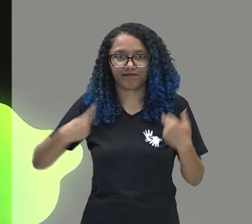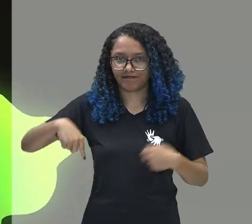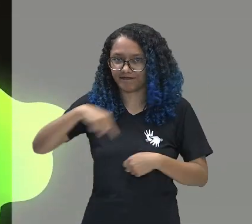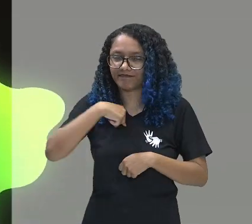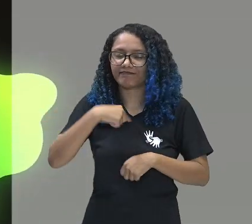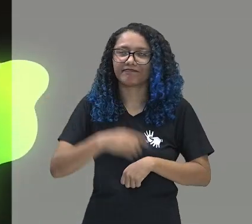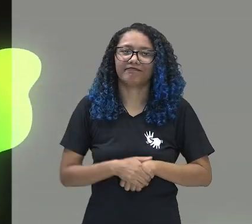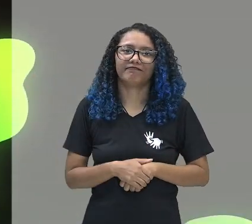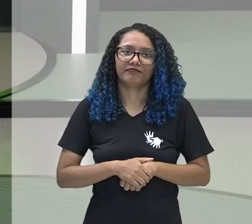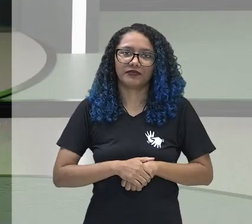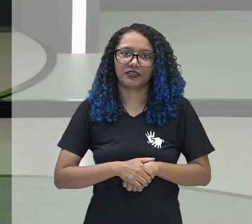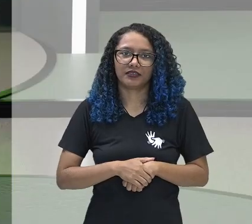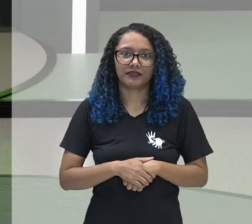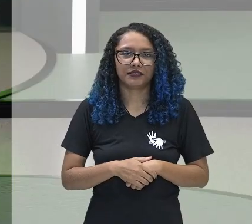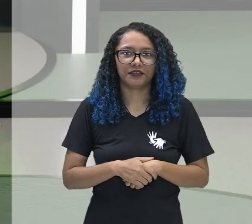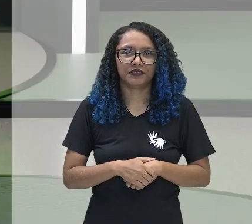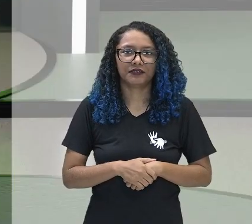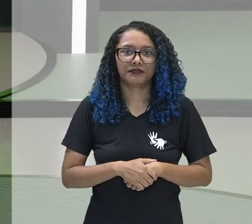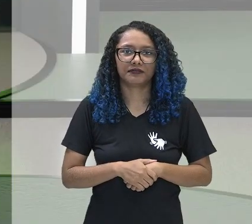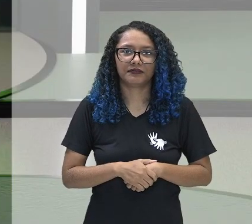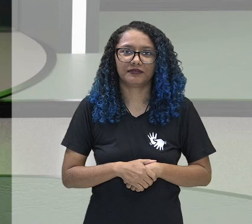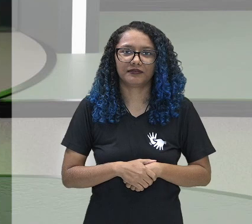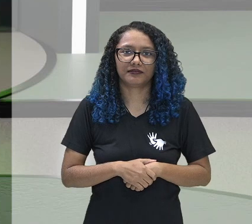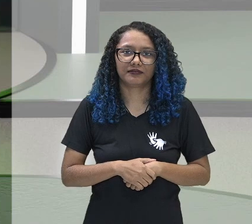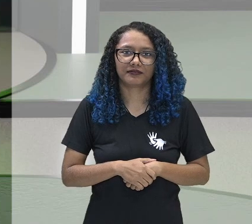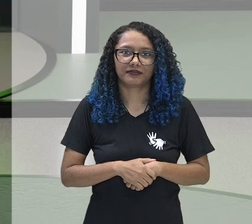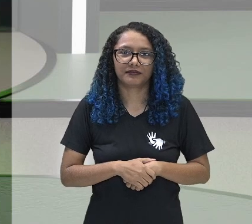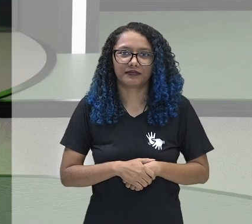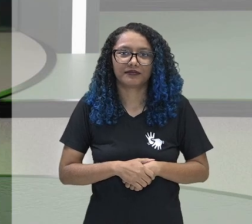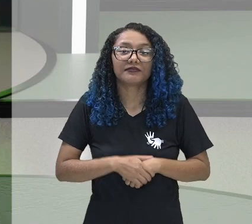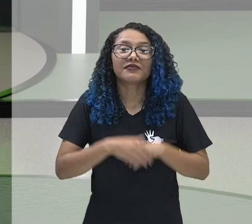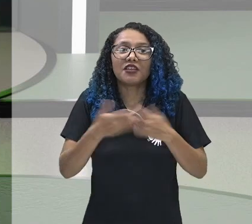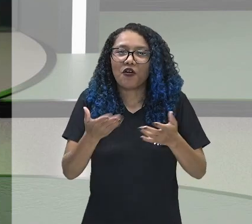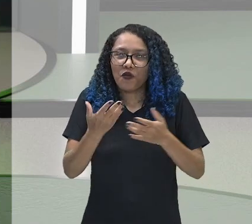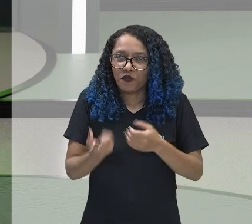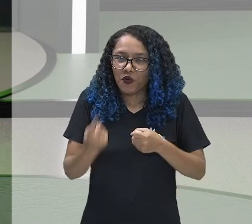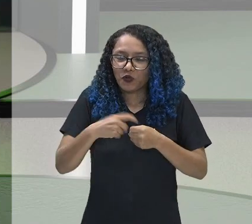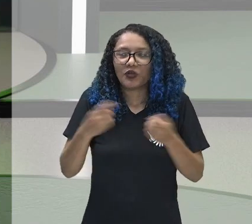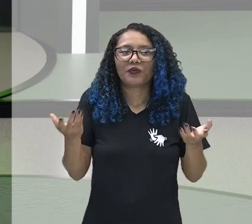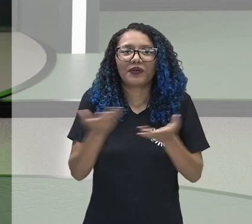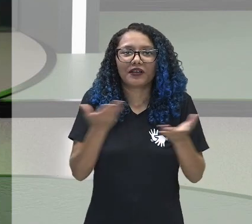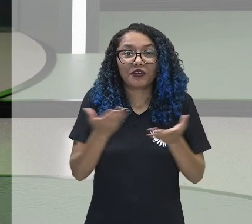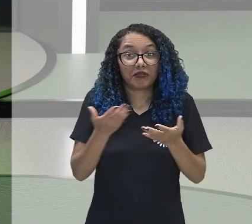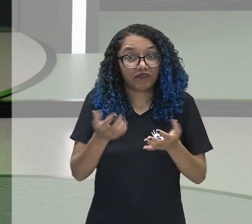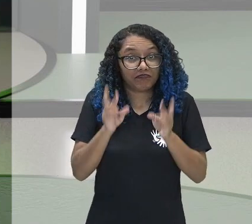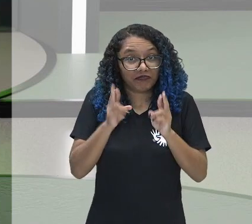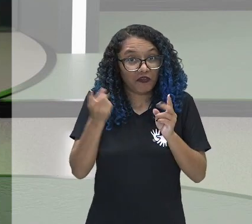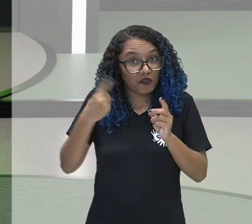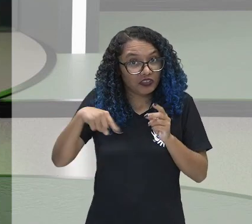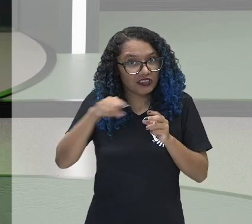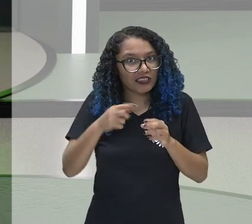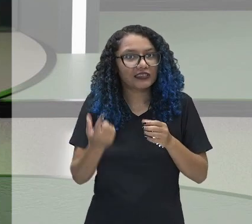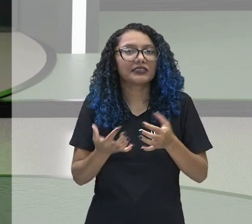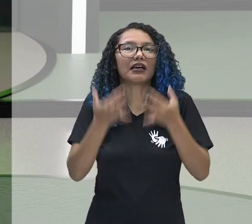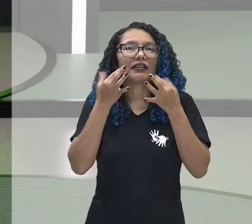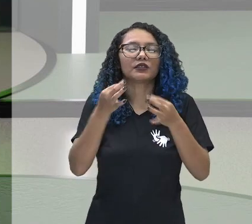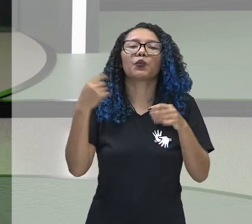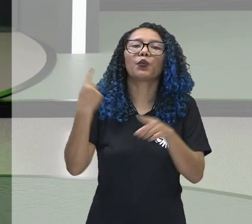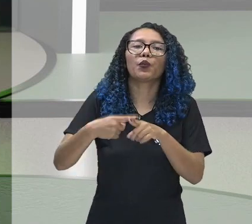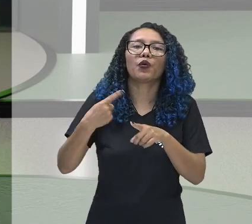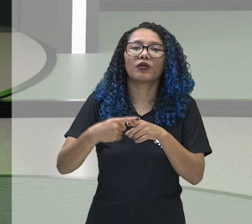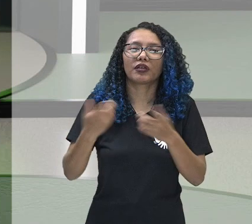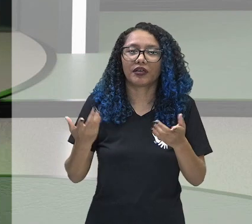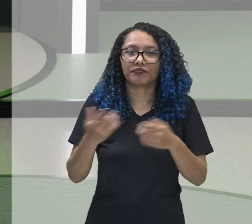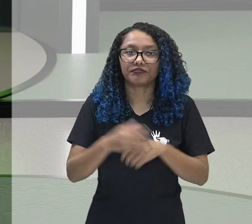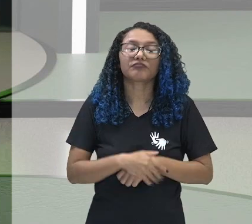mãos. Ok, estamos de volta aí. Eu espero que vocês tenham prestado bastante atenção, porque nós fizemos aí uma linha do